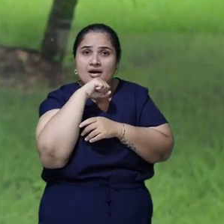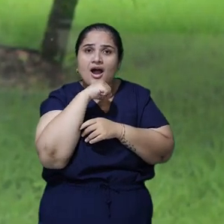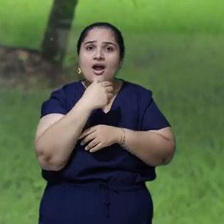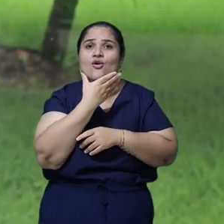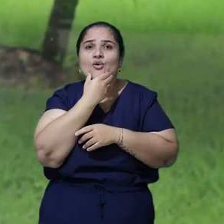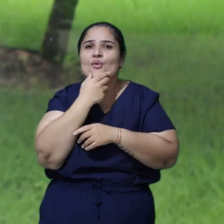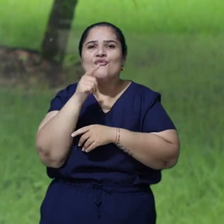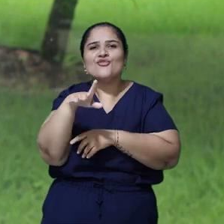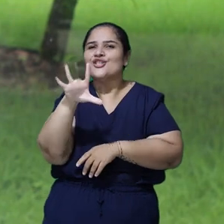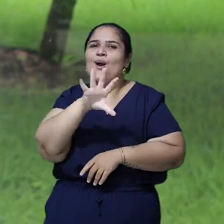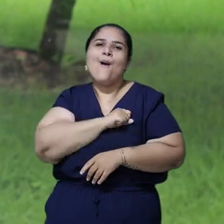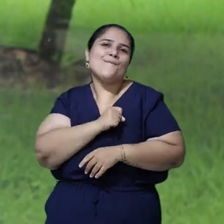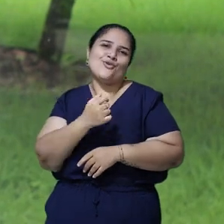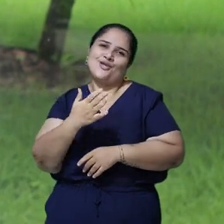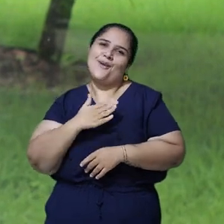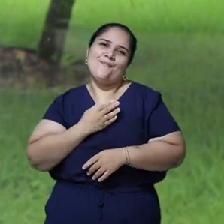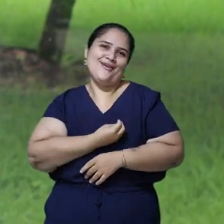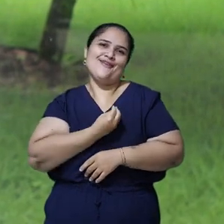da minha vida.